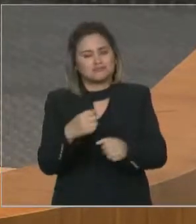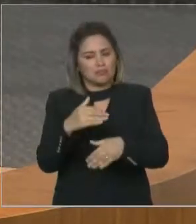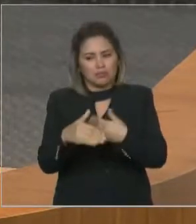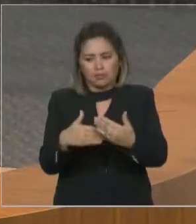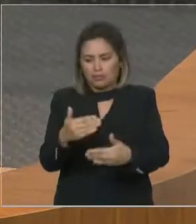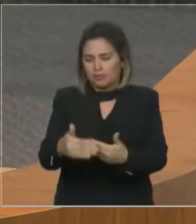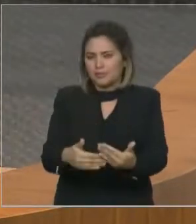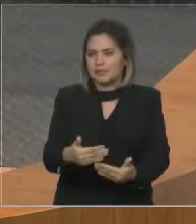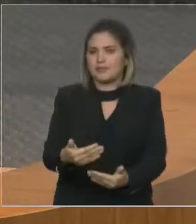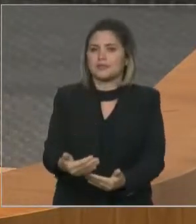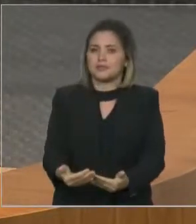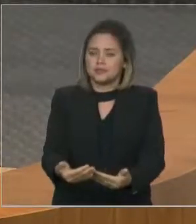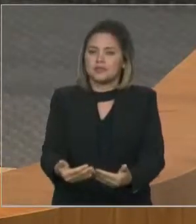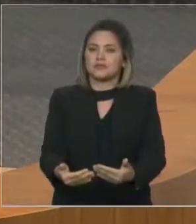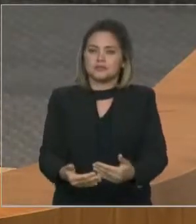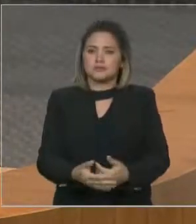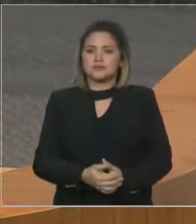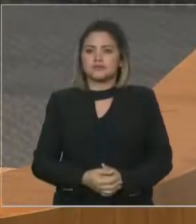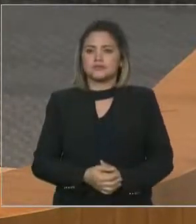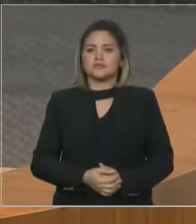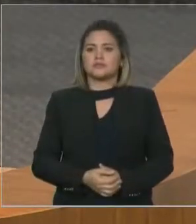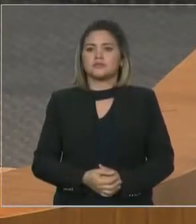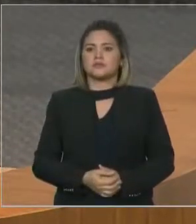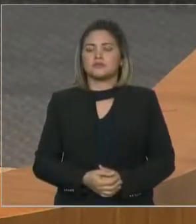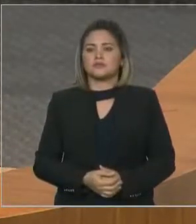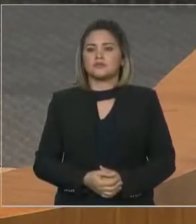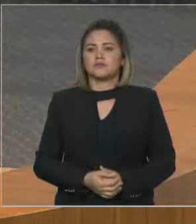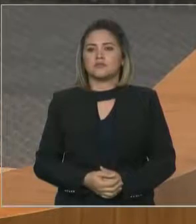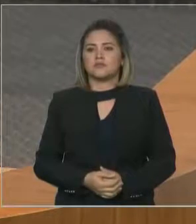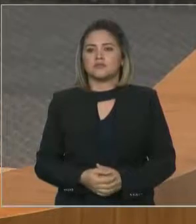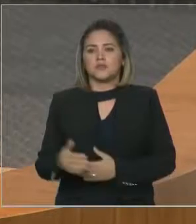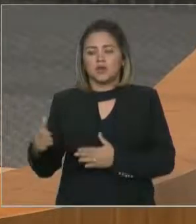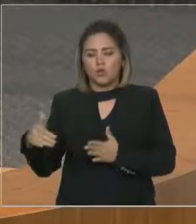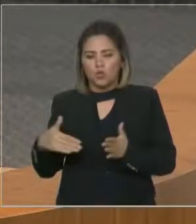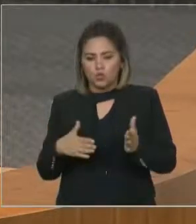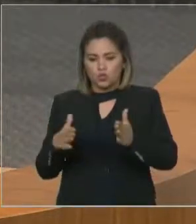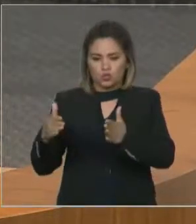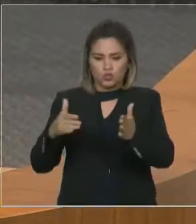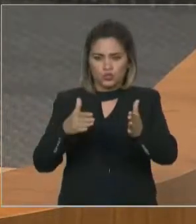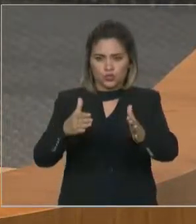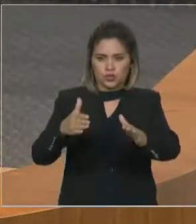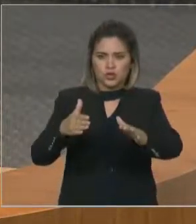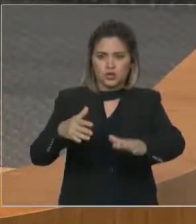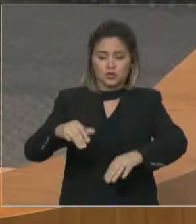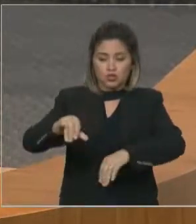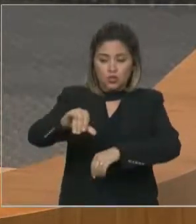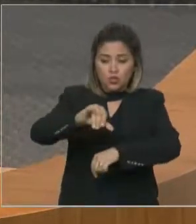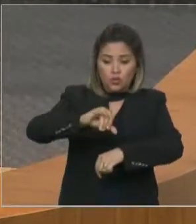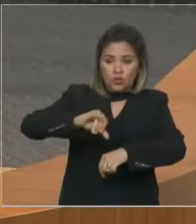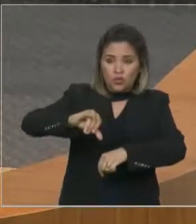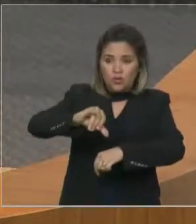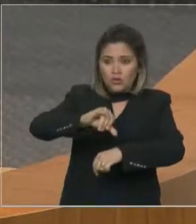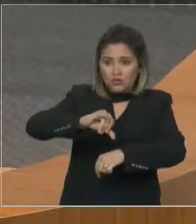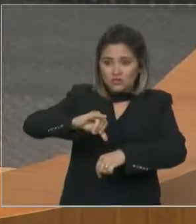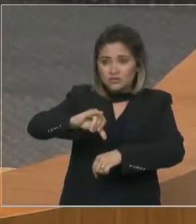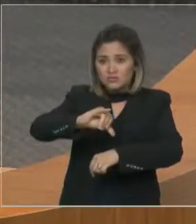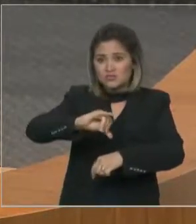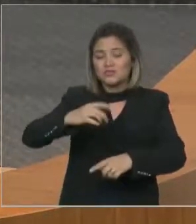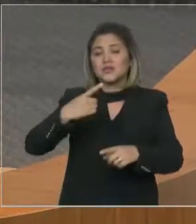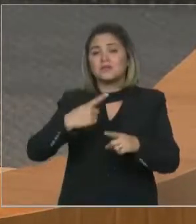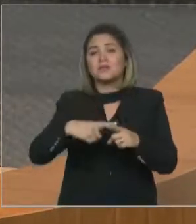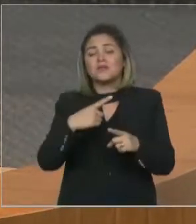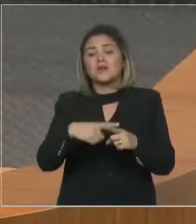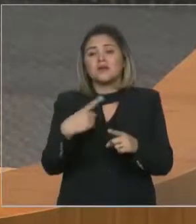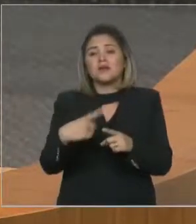que o pessoal jogando para botar pissarra nos buracos da estrada para que pudesse dar